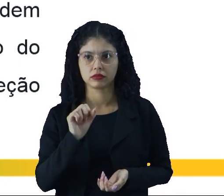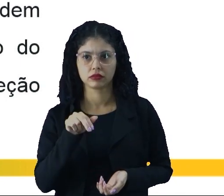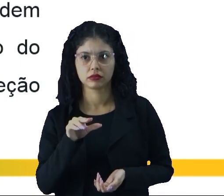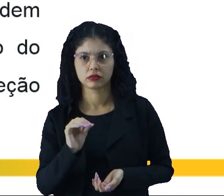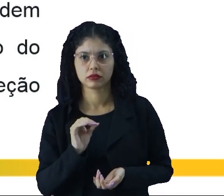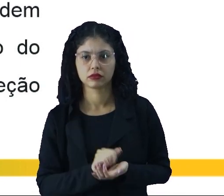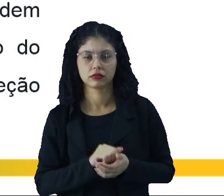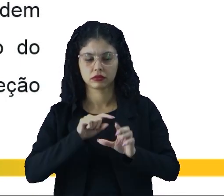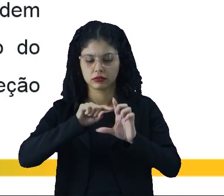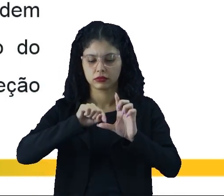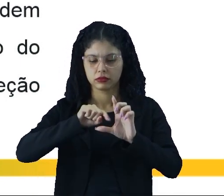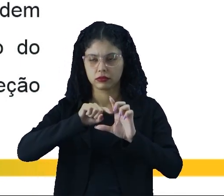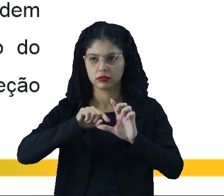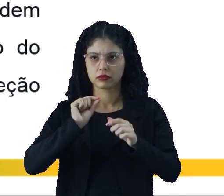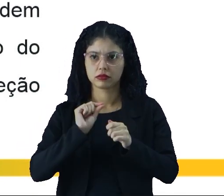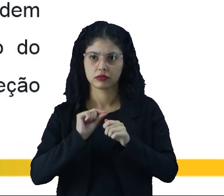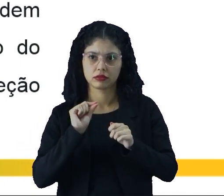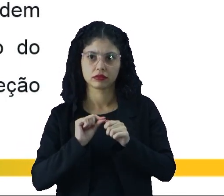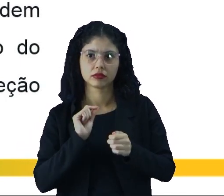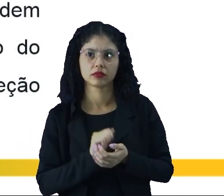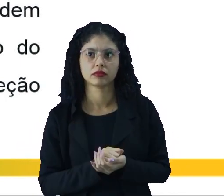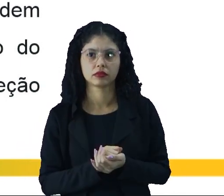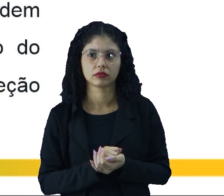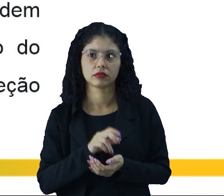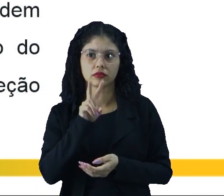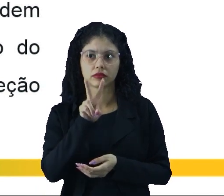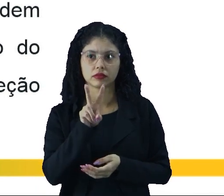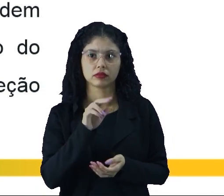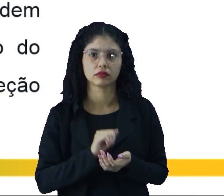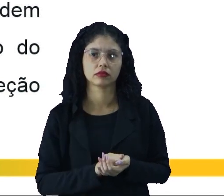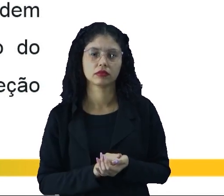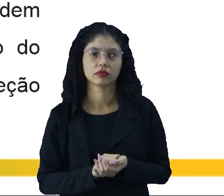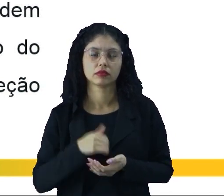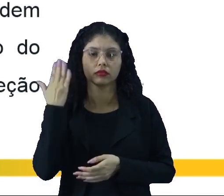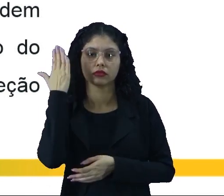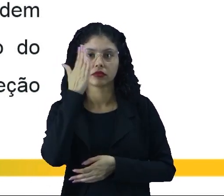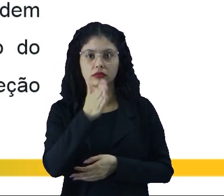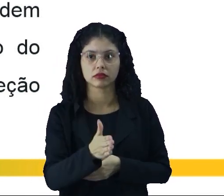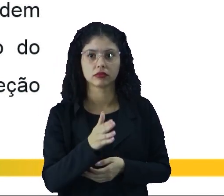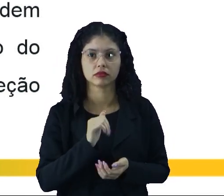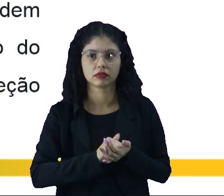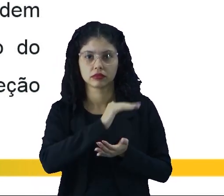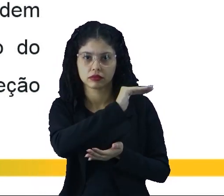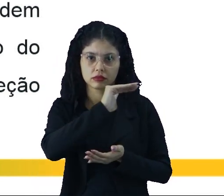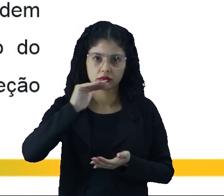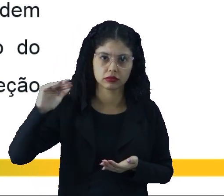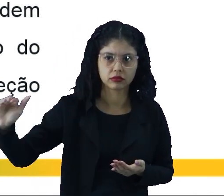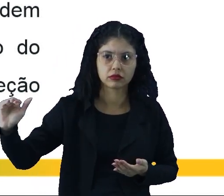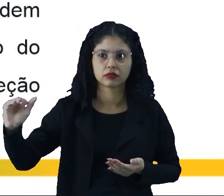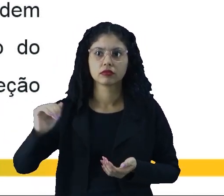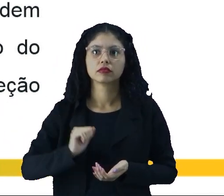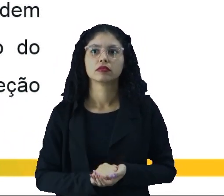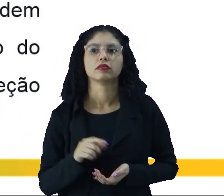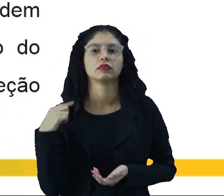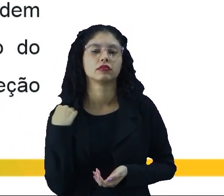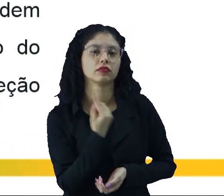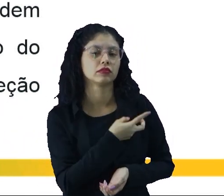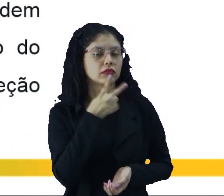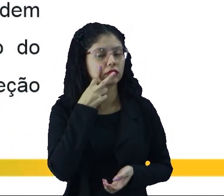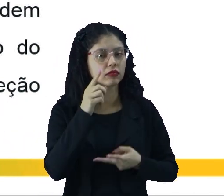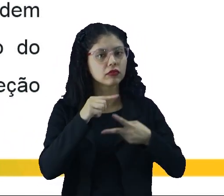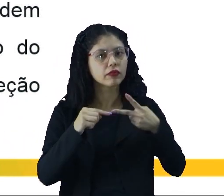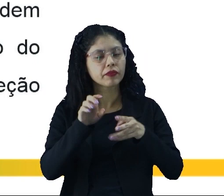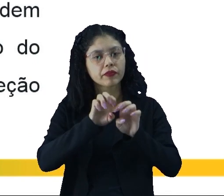cosseno, do ângulo formado pelo vetor velocidade e a direção horizontal. Então nós vimos aquelas